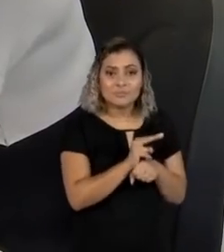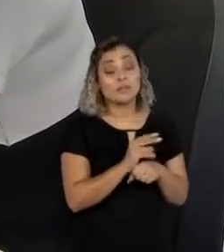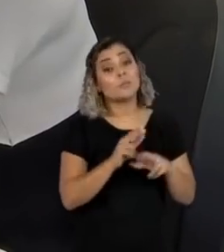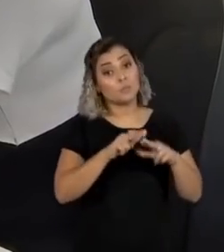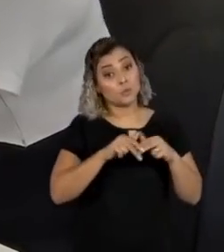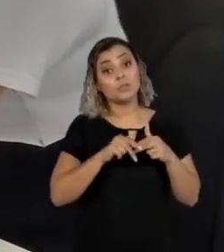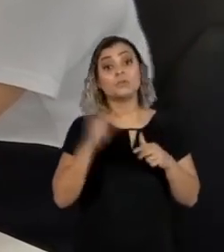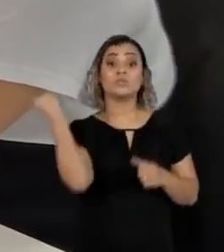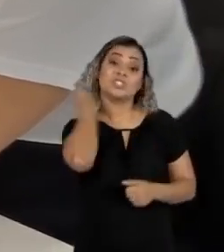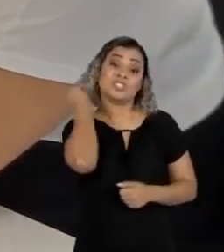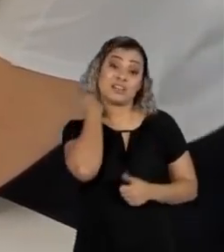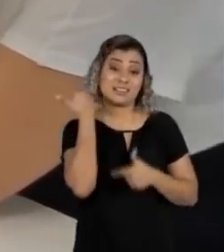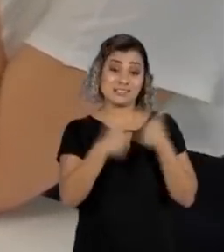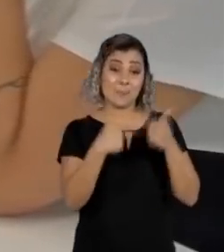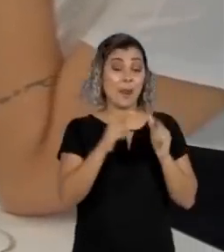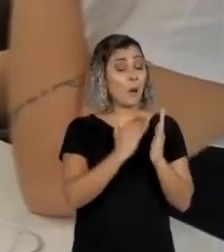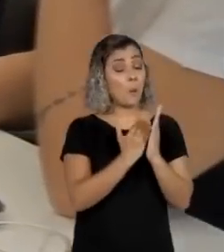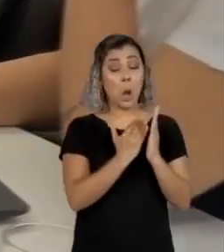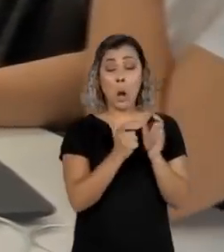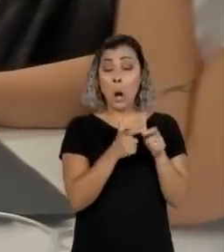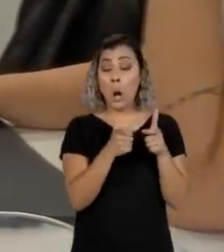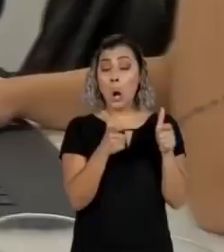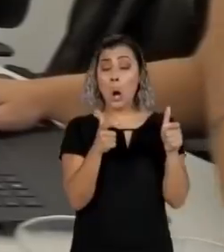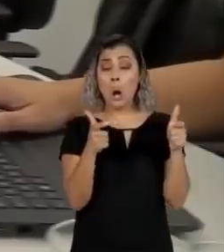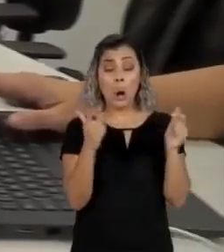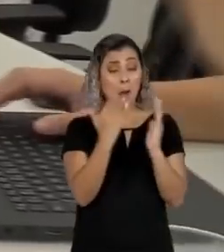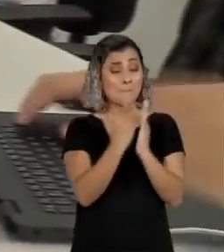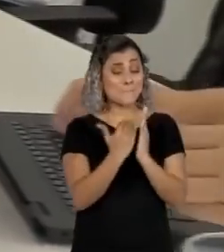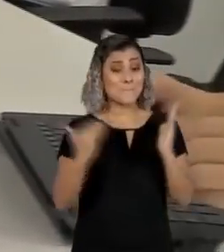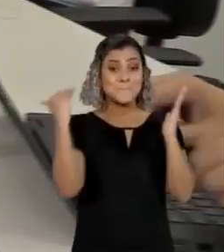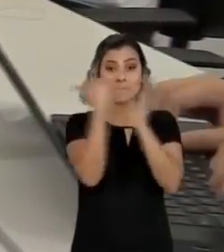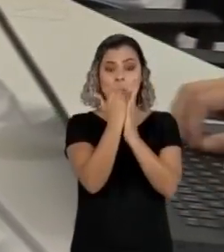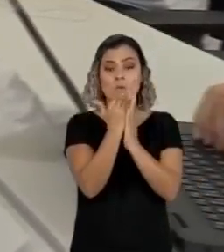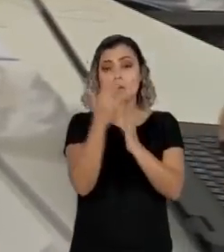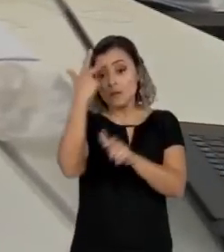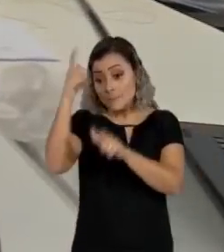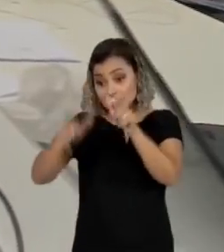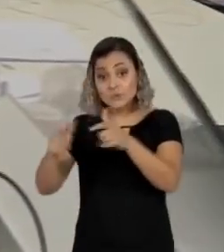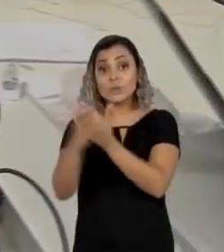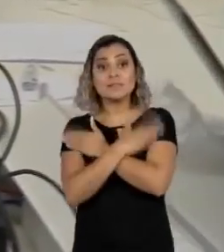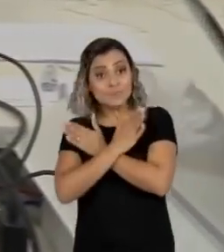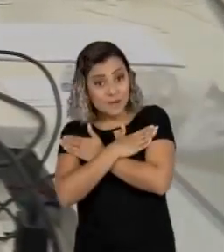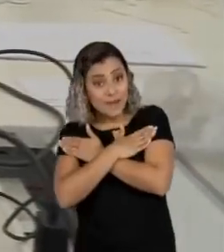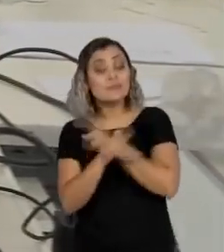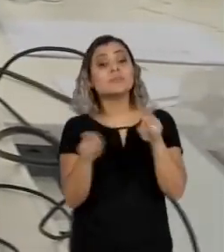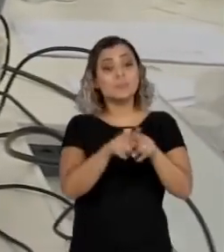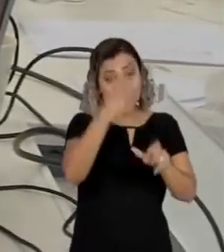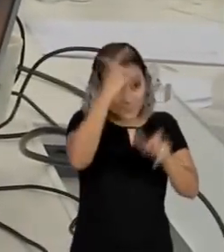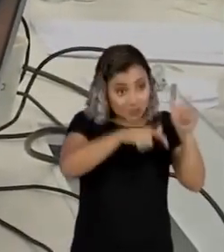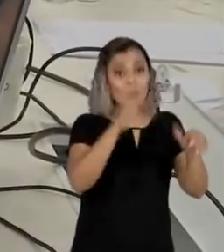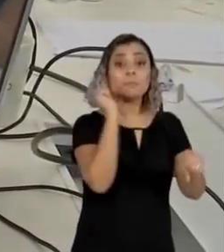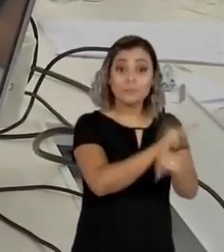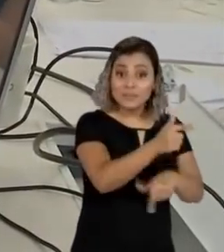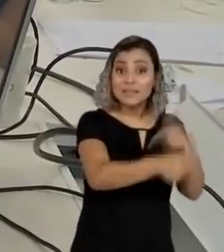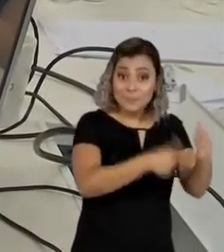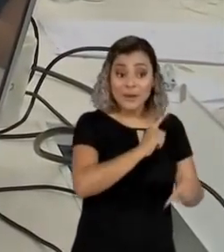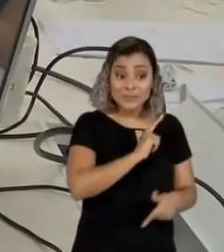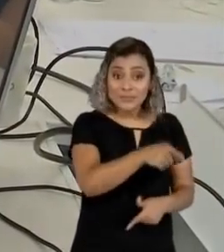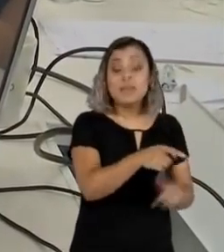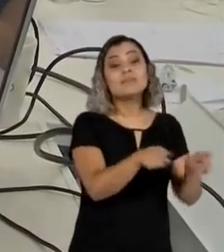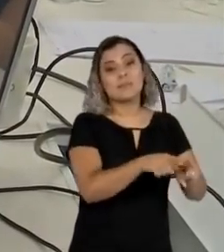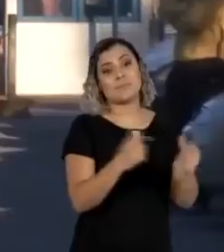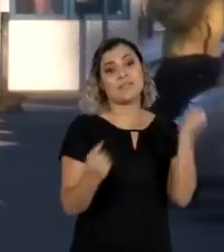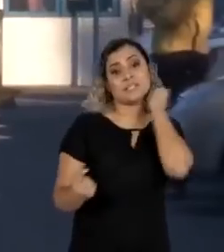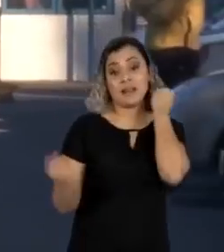o estresse do trabalho, né, entre aqueles que estão desempregados, mas também entre aqueles que estão empregados, né? Um dos dados da pesquisa aponta nessa